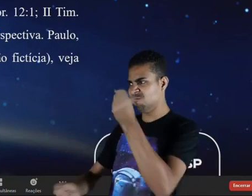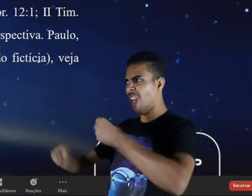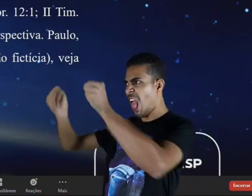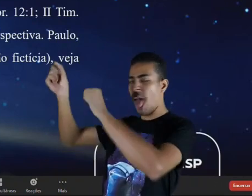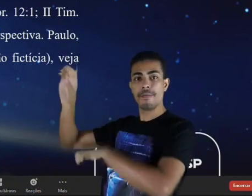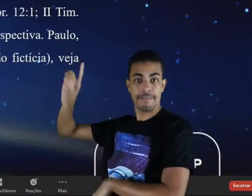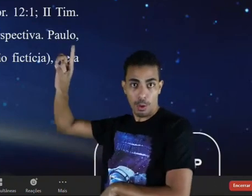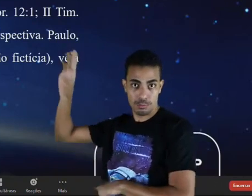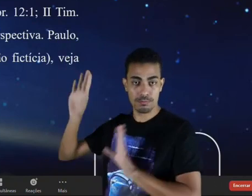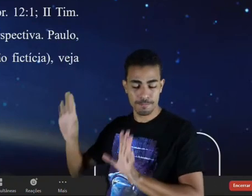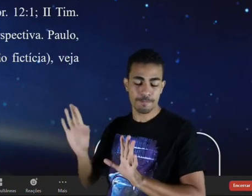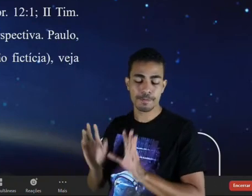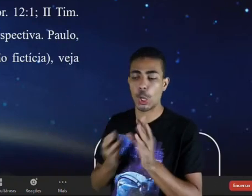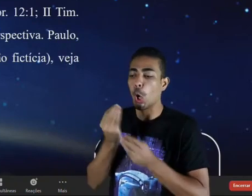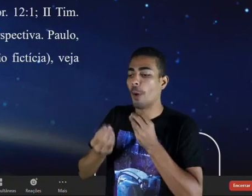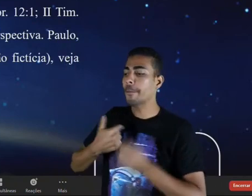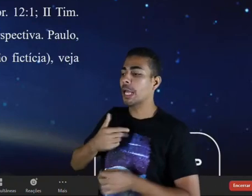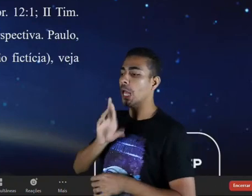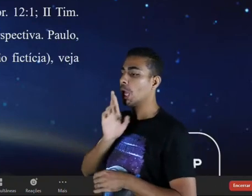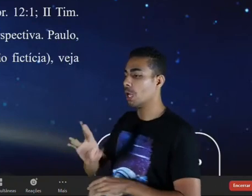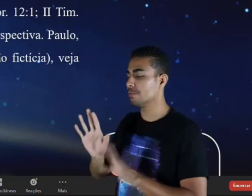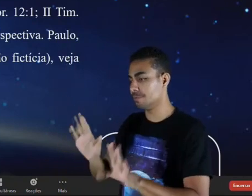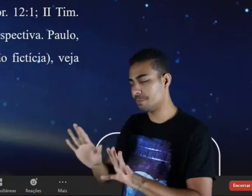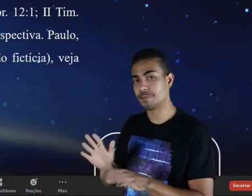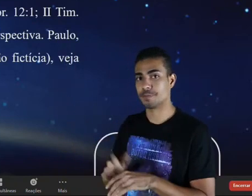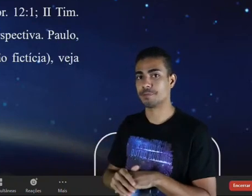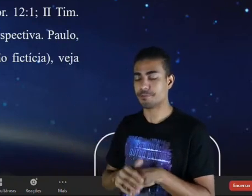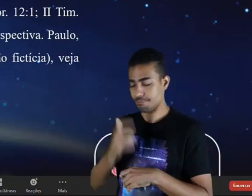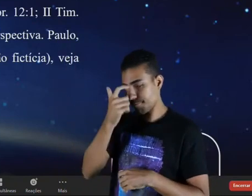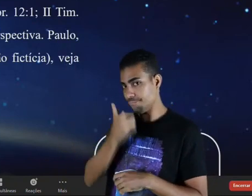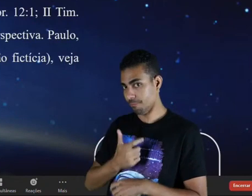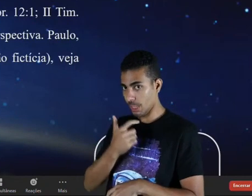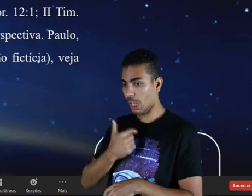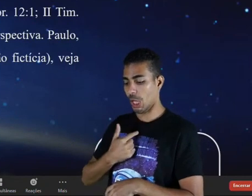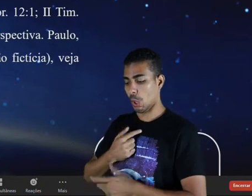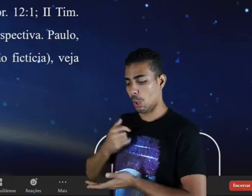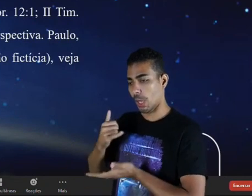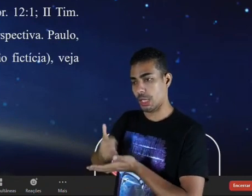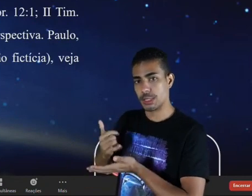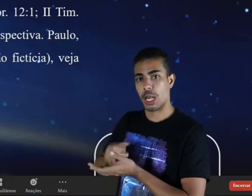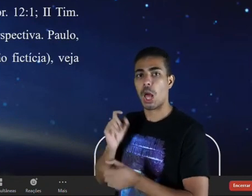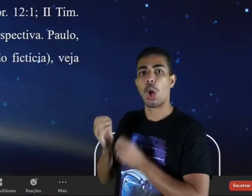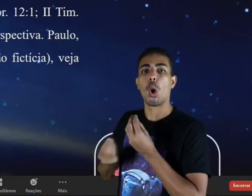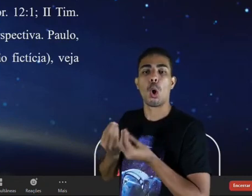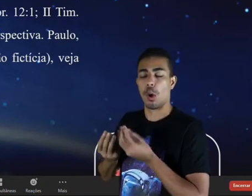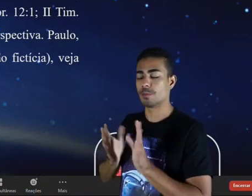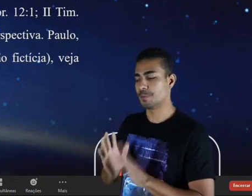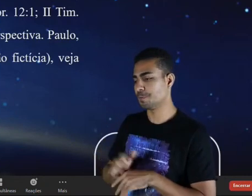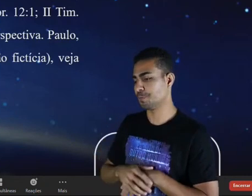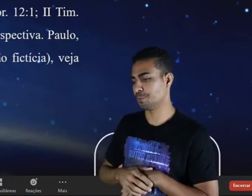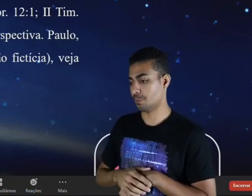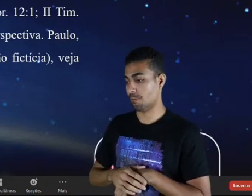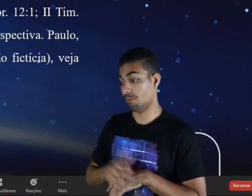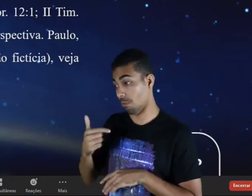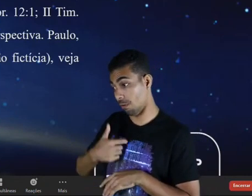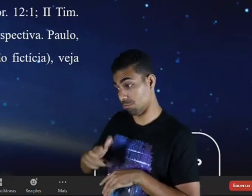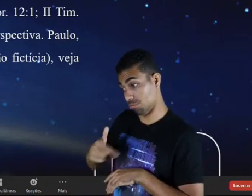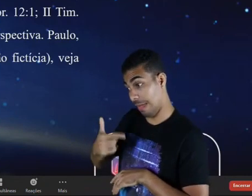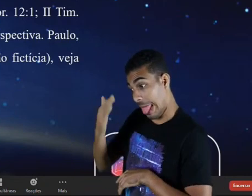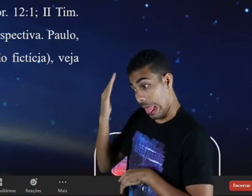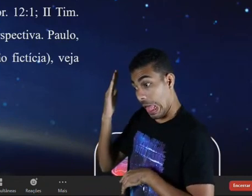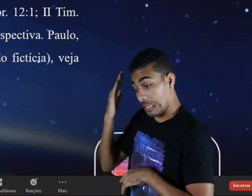Deus. Aí na diatribe eu escreveria mais ou menos assim: eu sei que você me